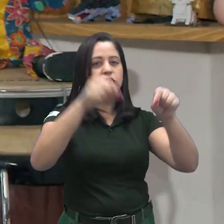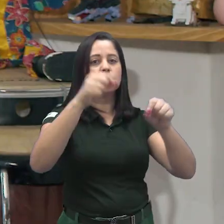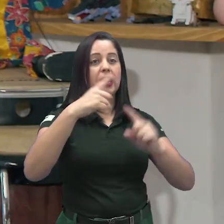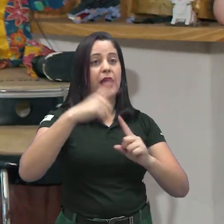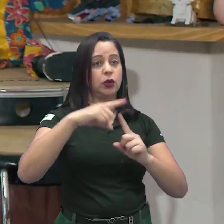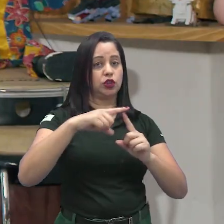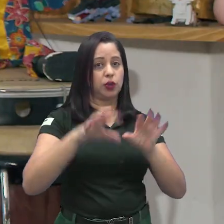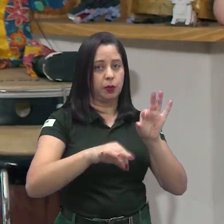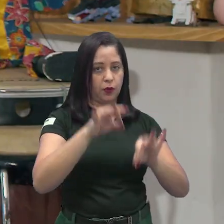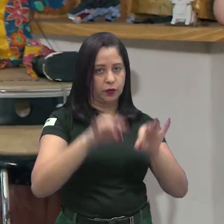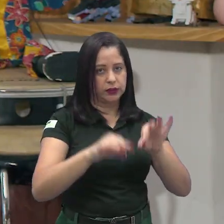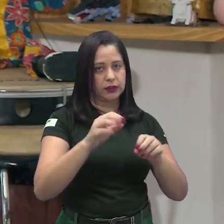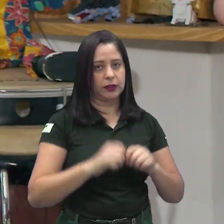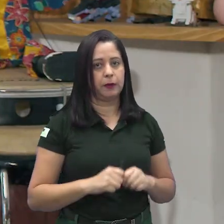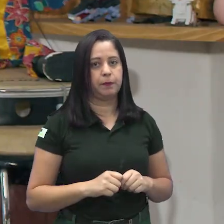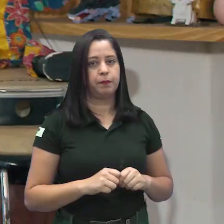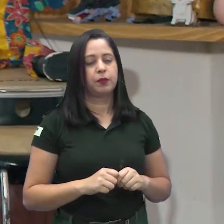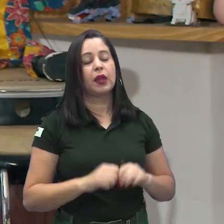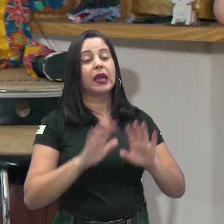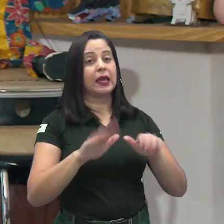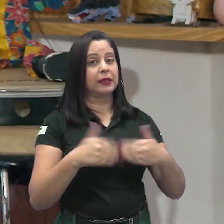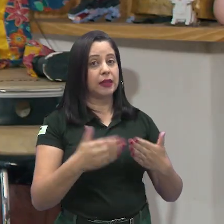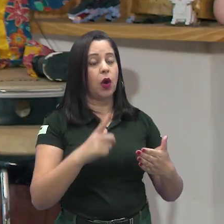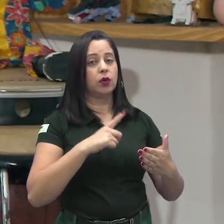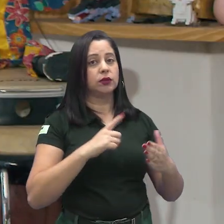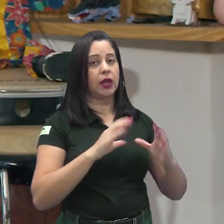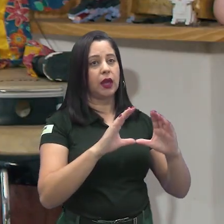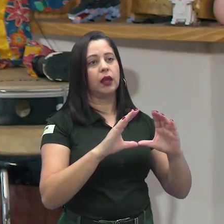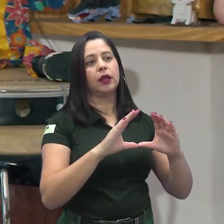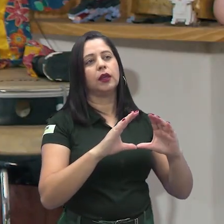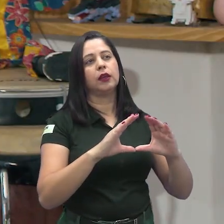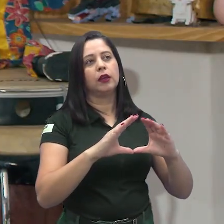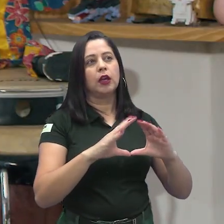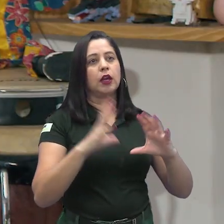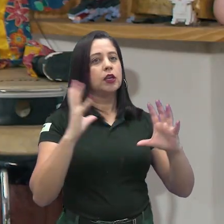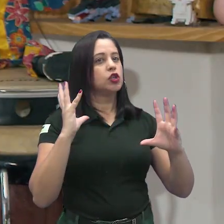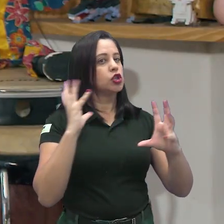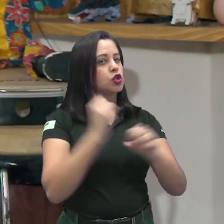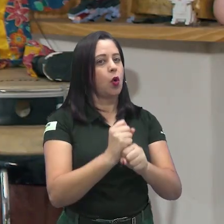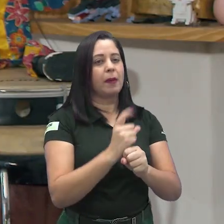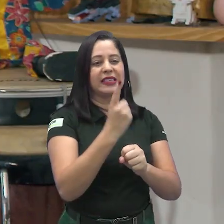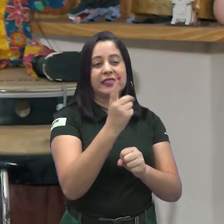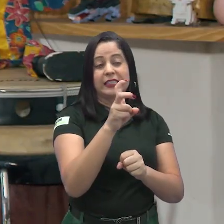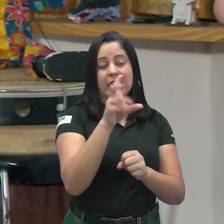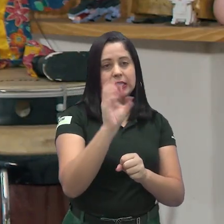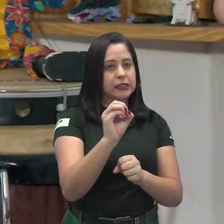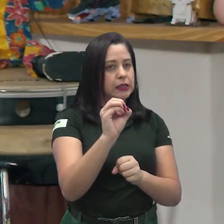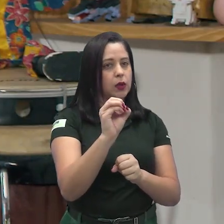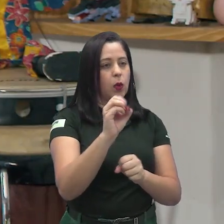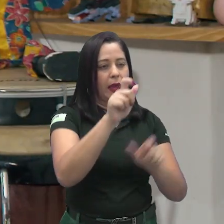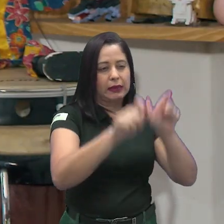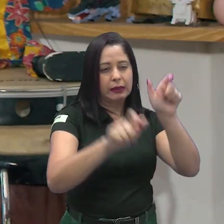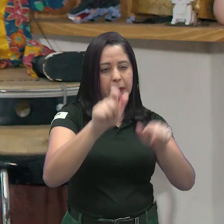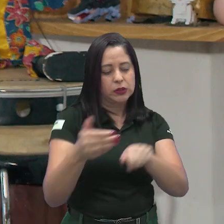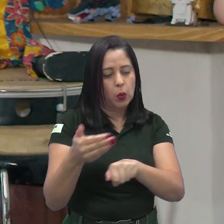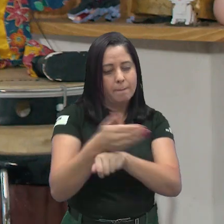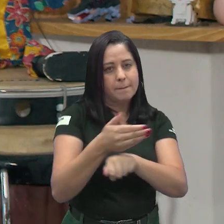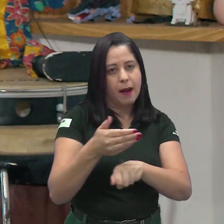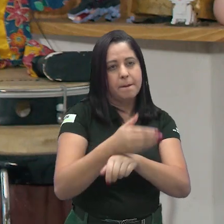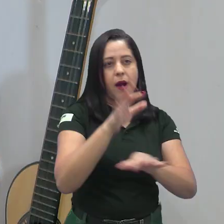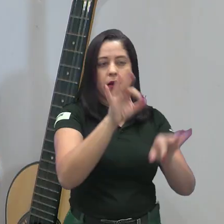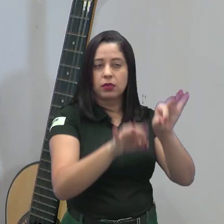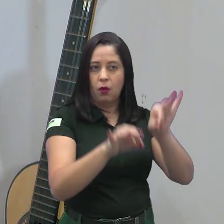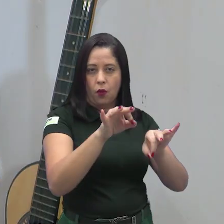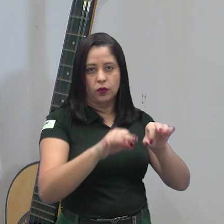essas. Assim, nas oficinas, nas 3 comunidades, é uma média essa média, né, de 150 a 200 pessoas